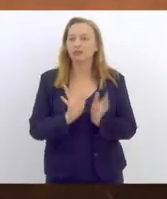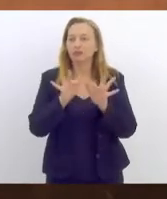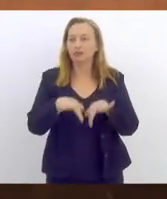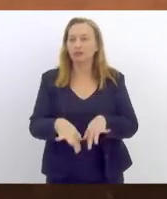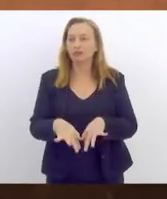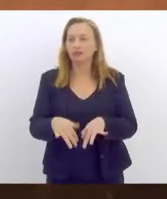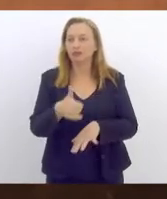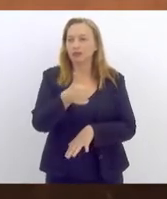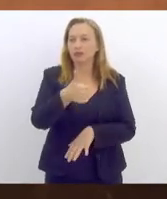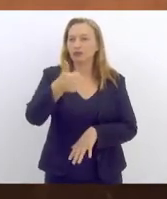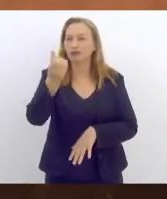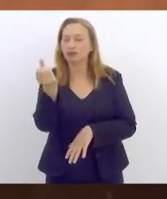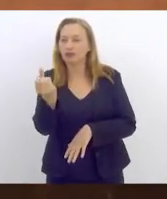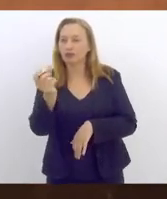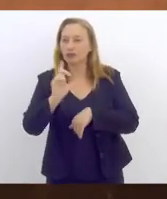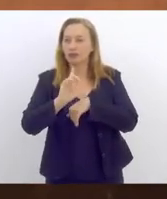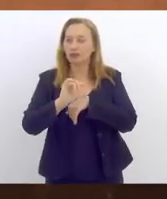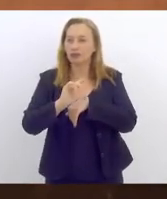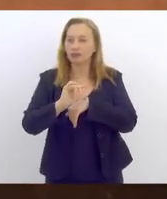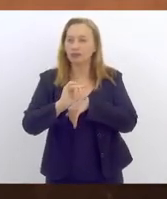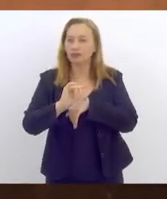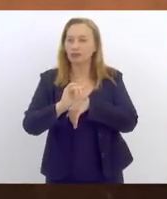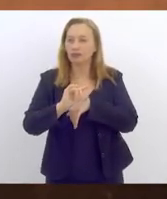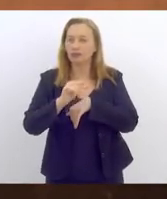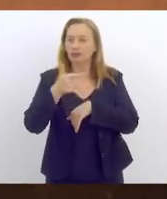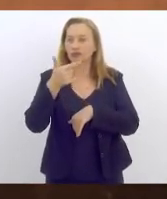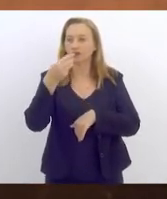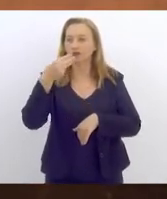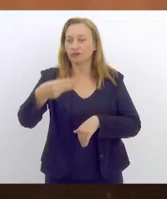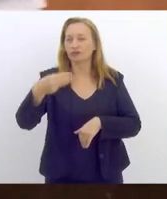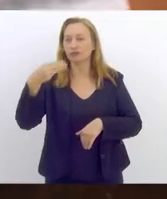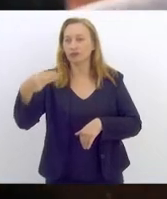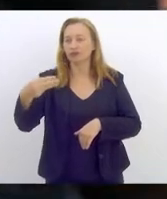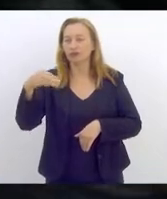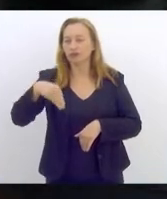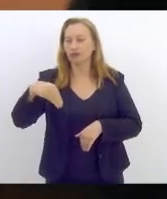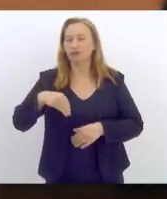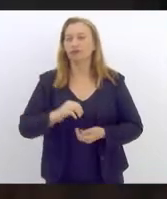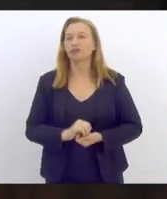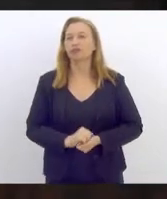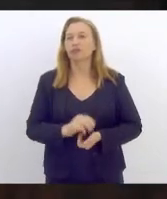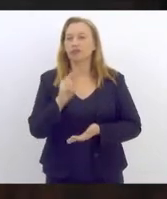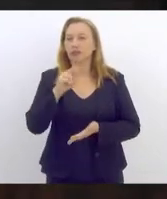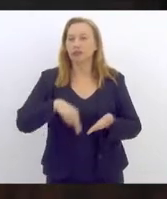encerrou-se às 16 horas e 33 minutos